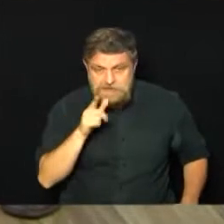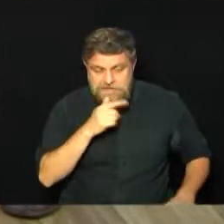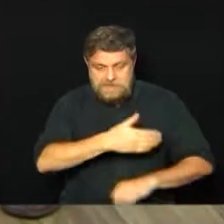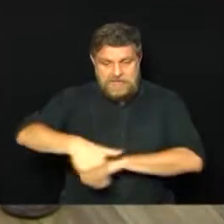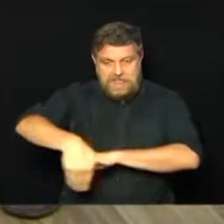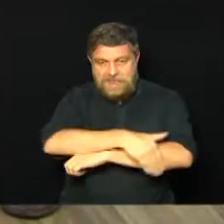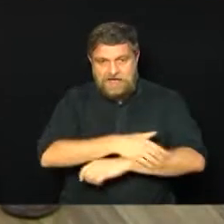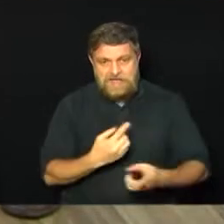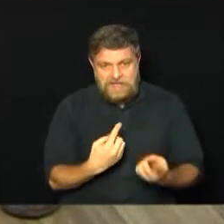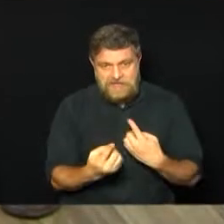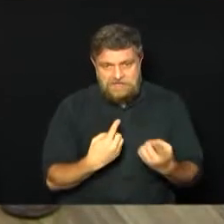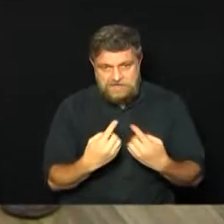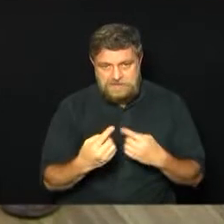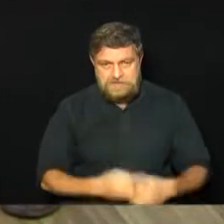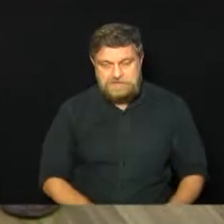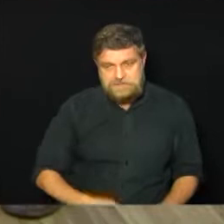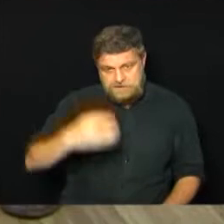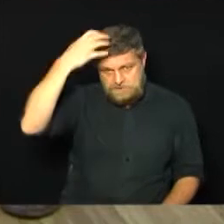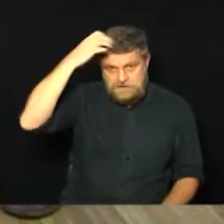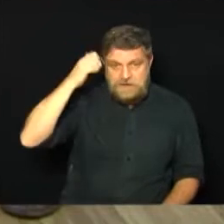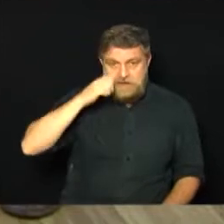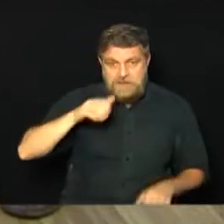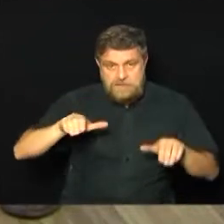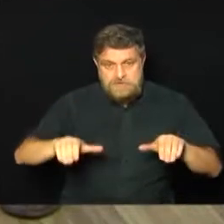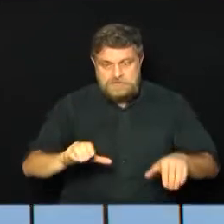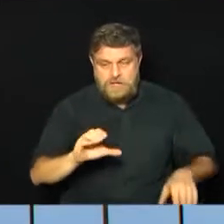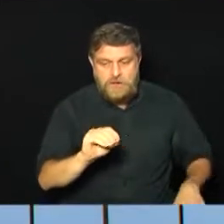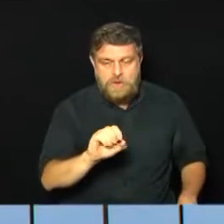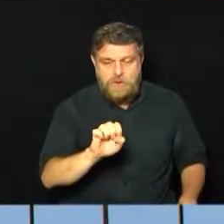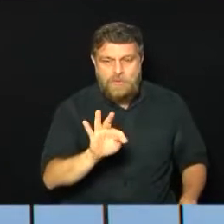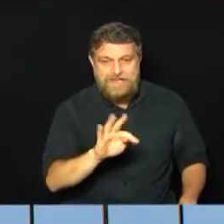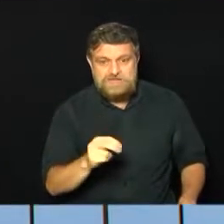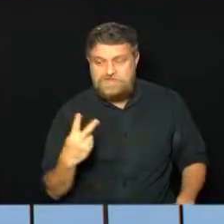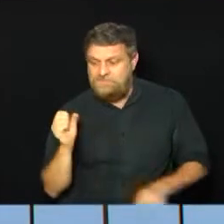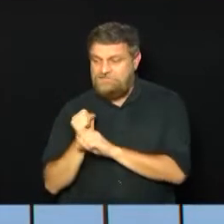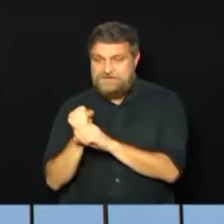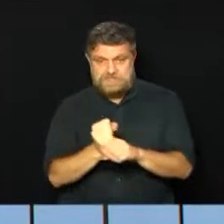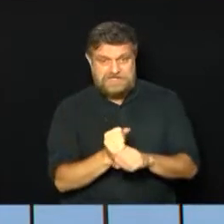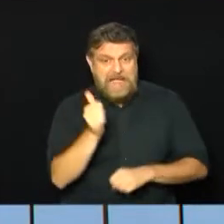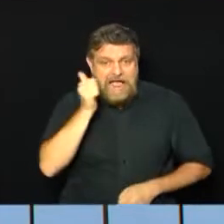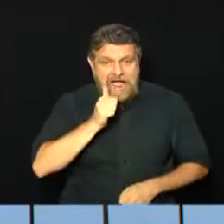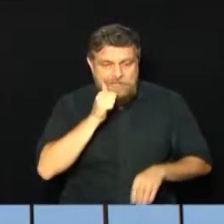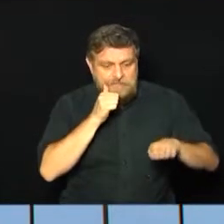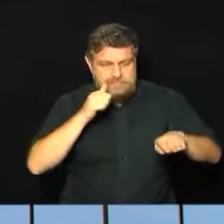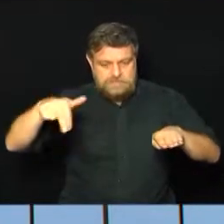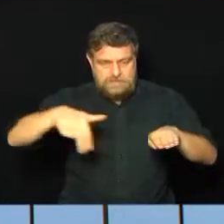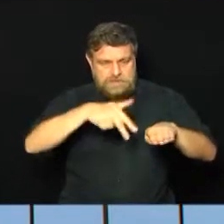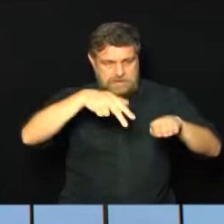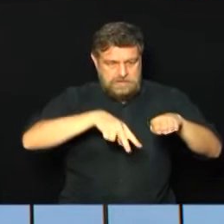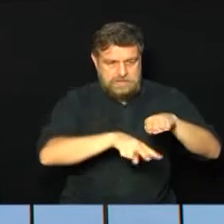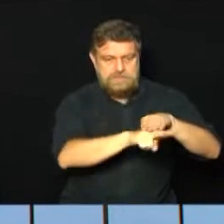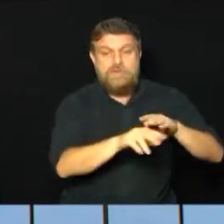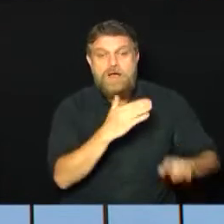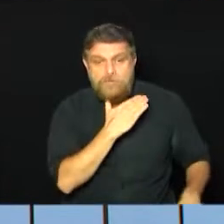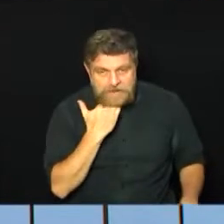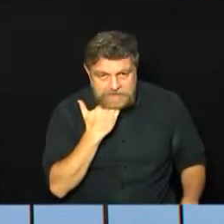problema que 20 anos mais, que as pessoas reclamam daquilo, e morre gente todo ano, e não é uma obra fácil, é uma obra que